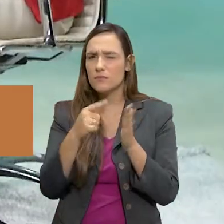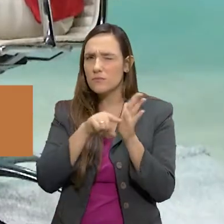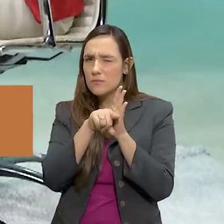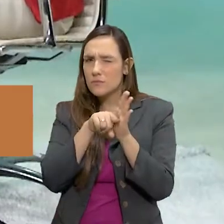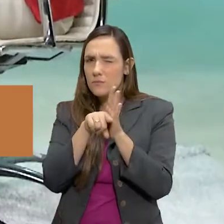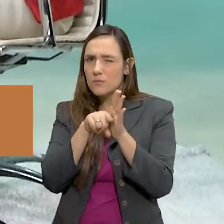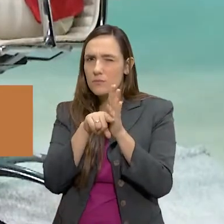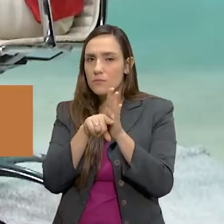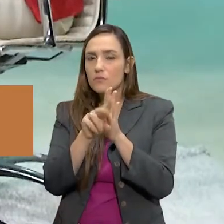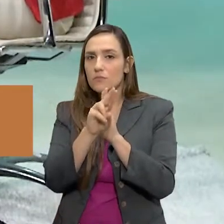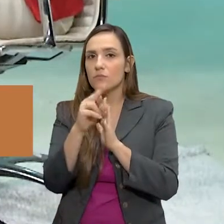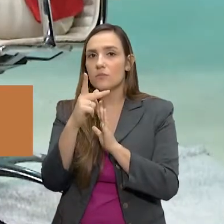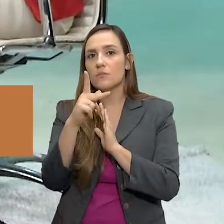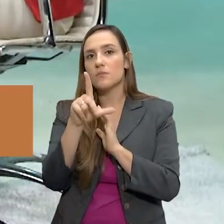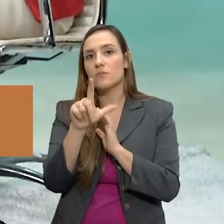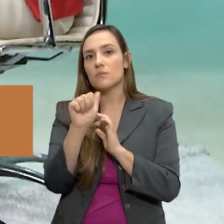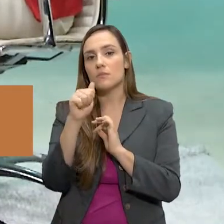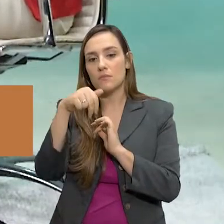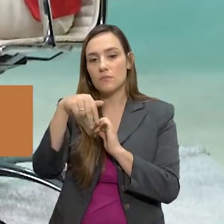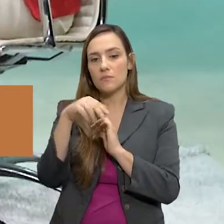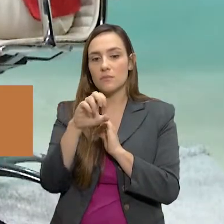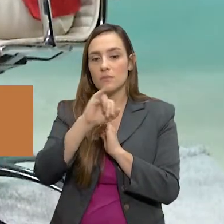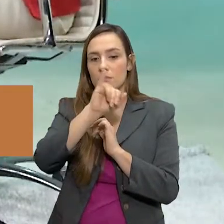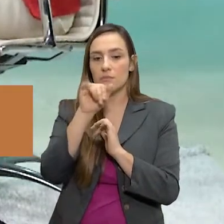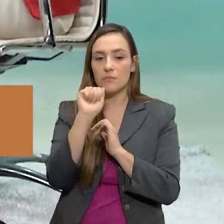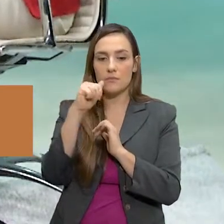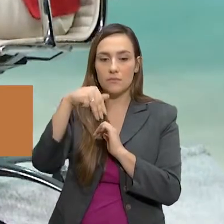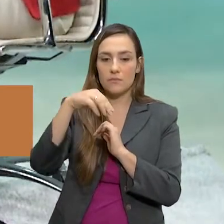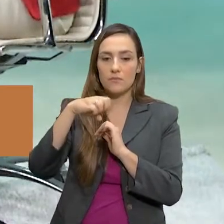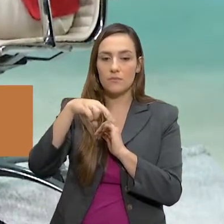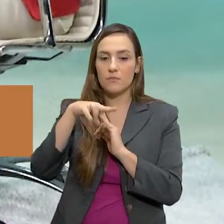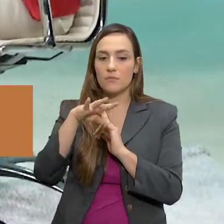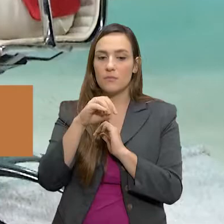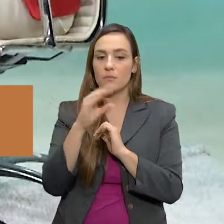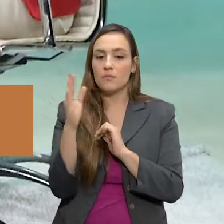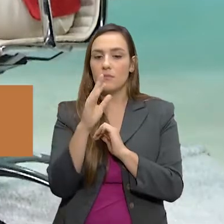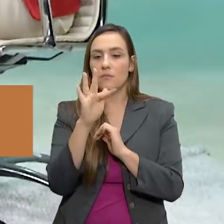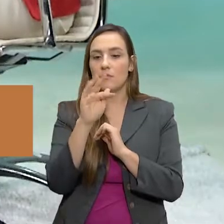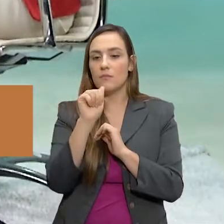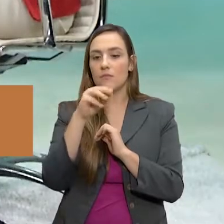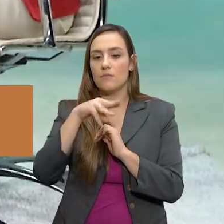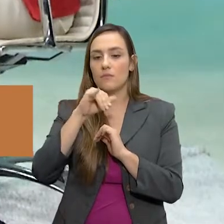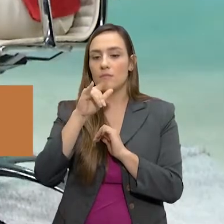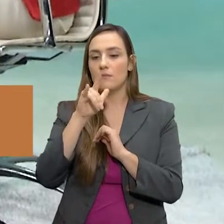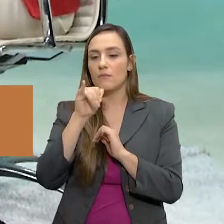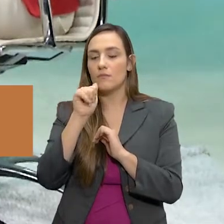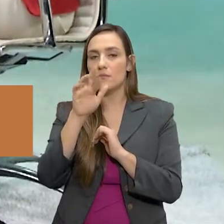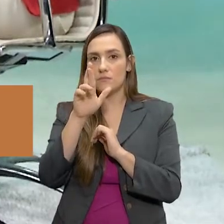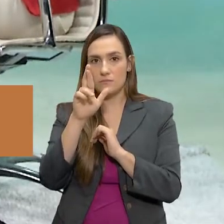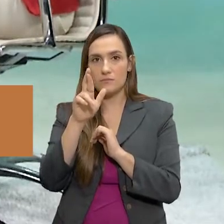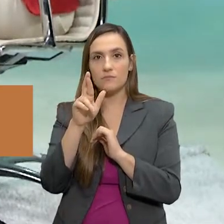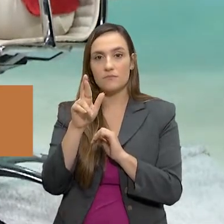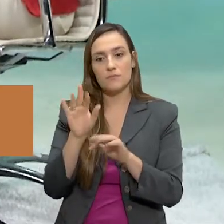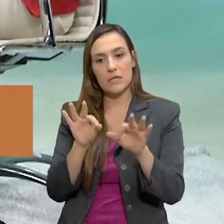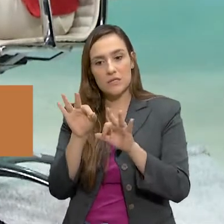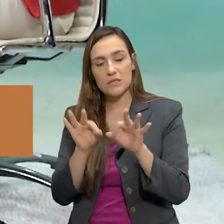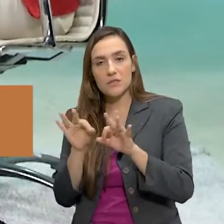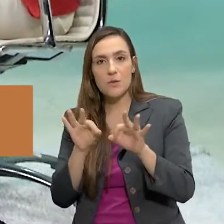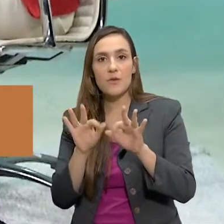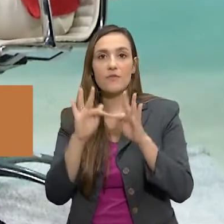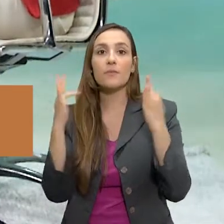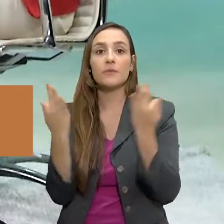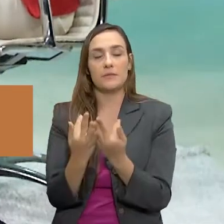sobre planejamento familiar em Campo Grande. Fala pra gente um pouco sobre essa apuração. Quando a gente fala de